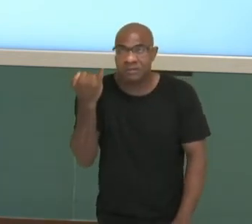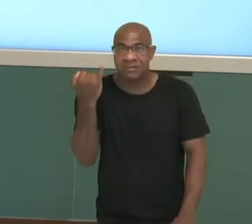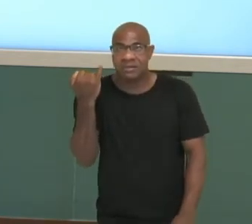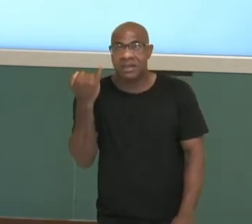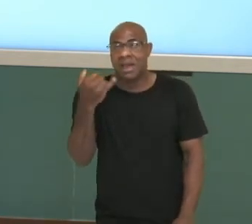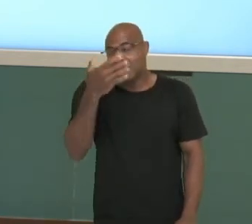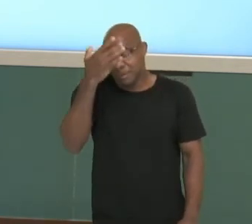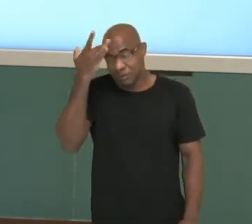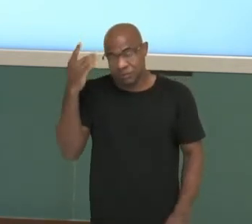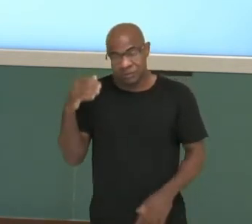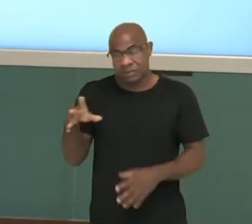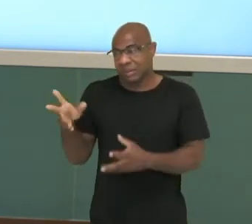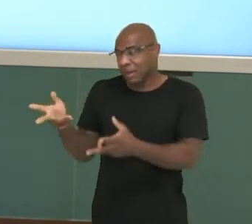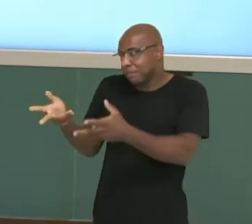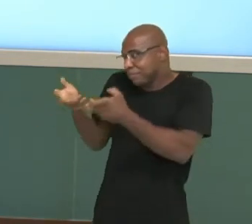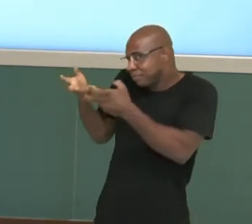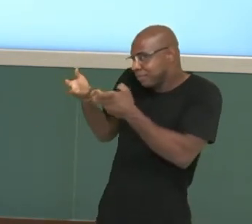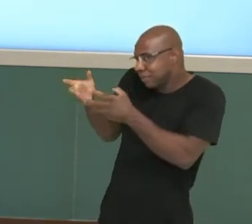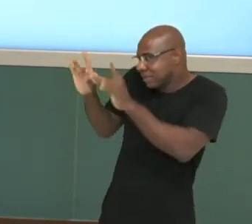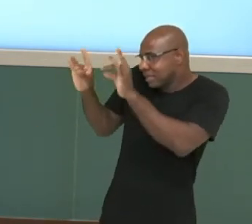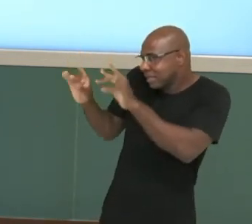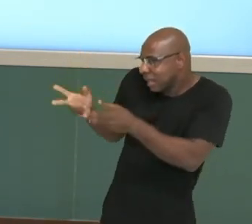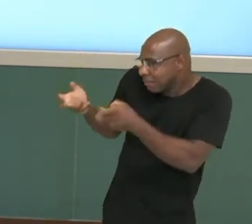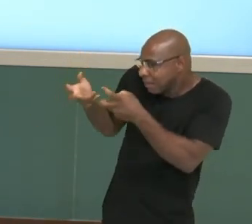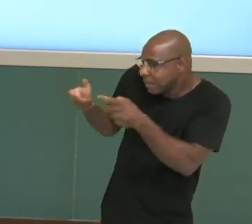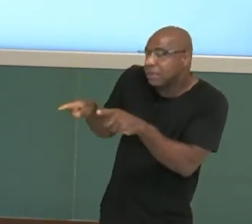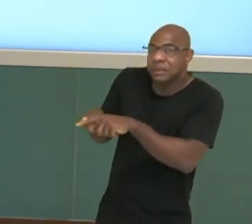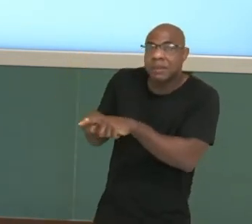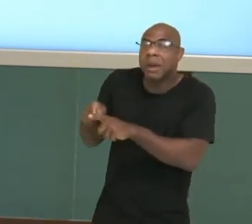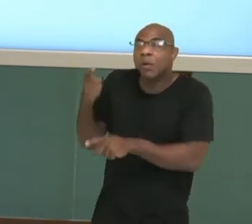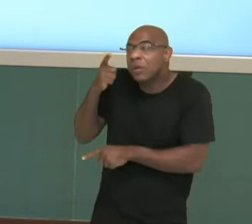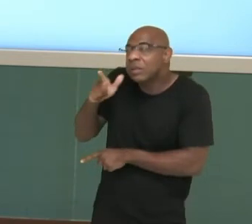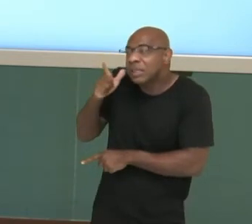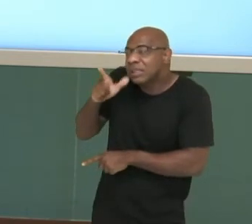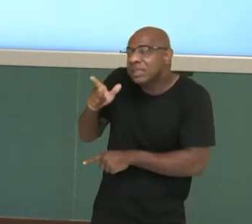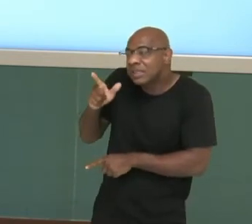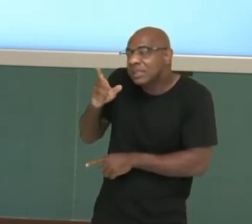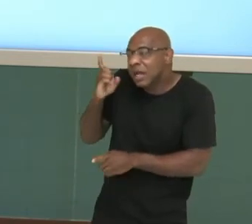mímica tem que prestar atenção nos mínimos detalhes para conseguir